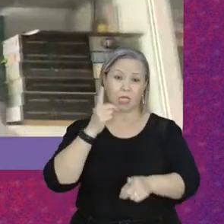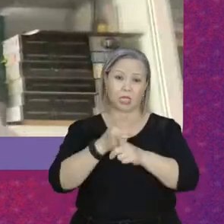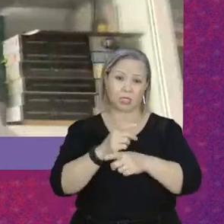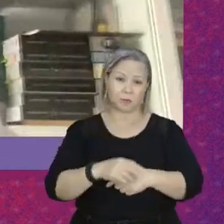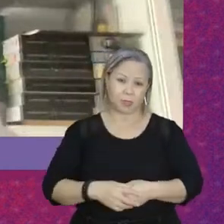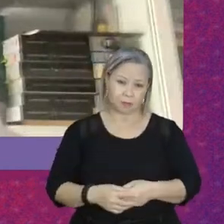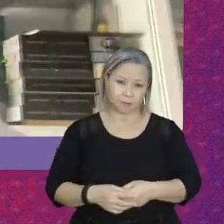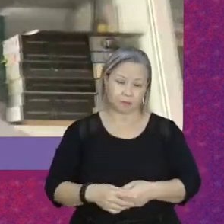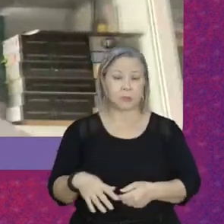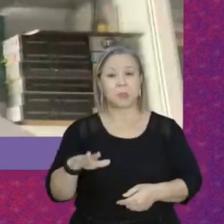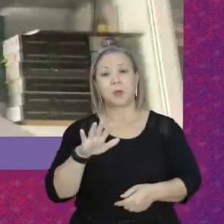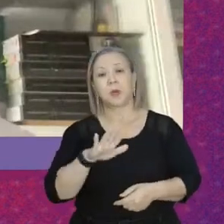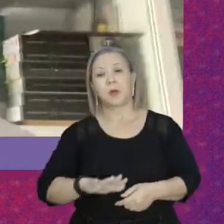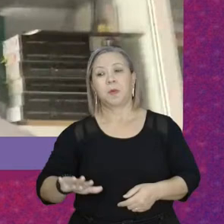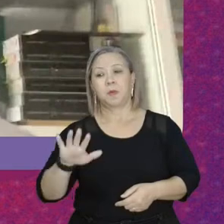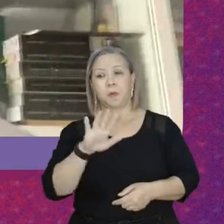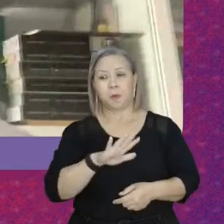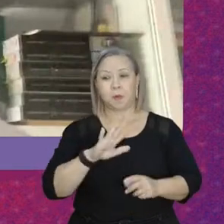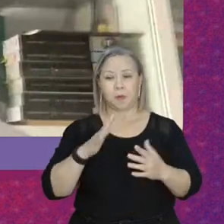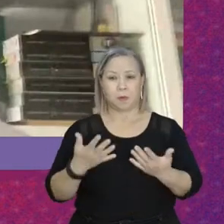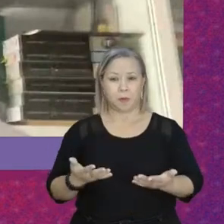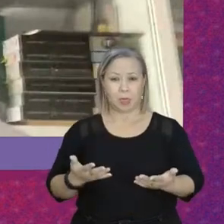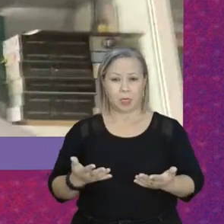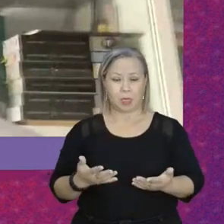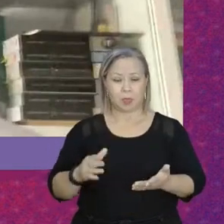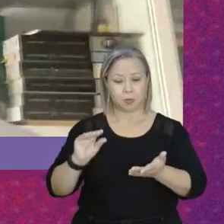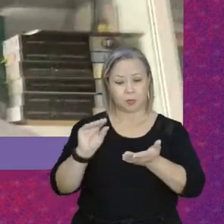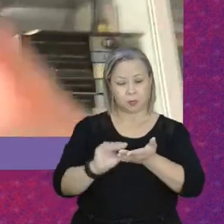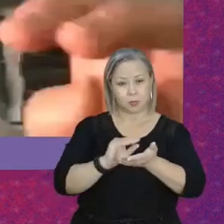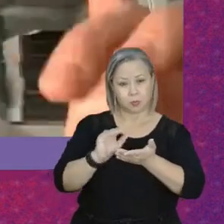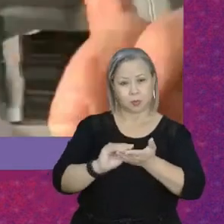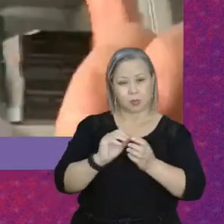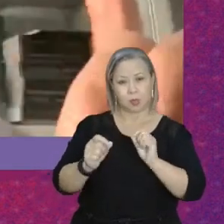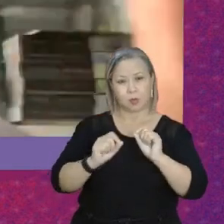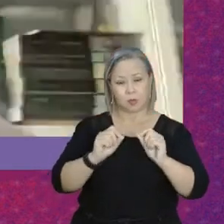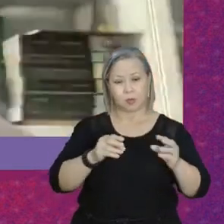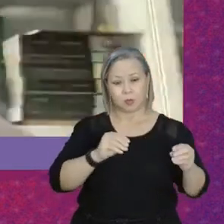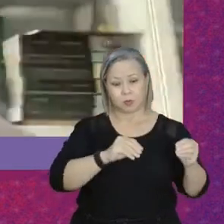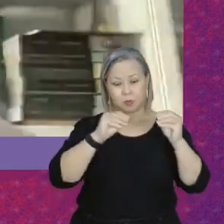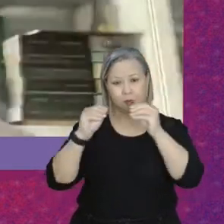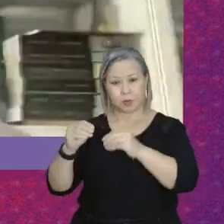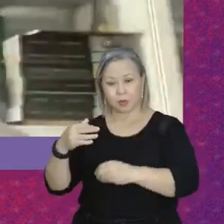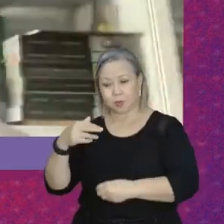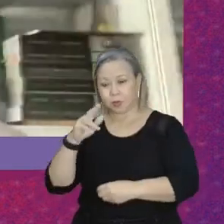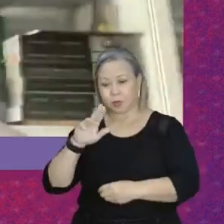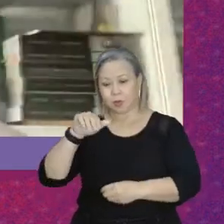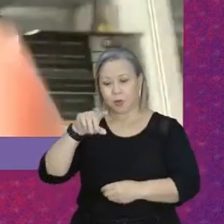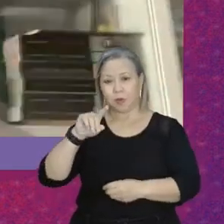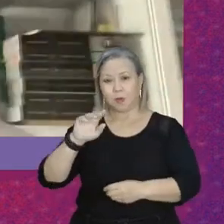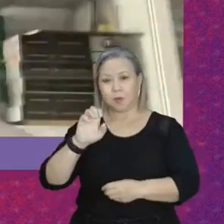por meio dos recursos que são transferidos do Fundeb para as